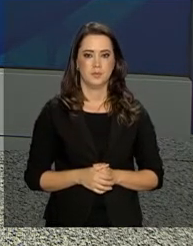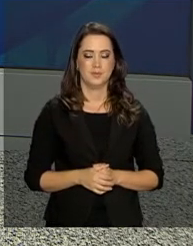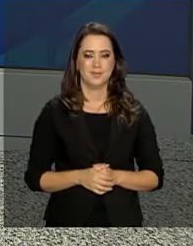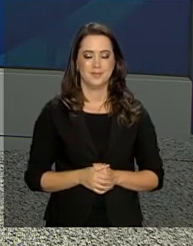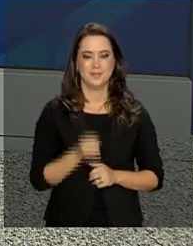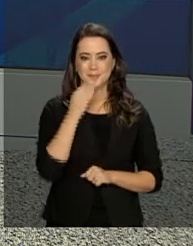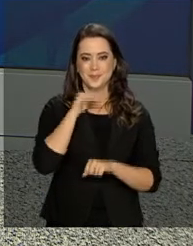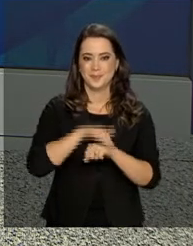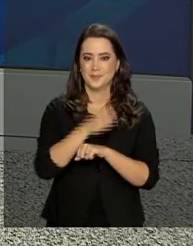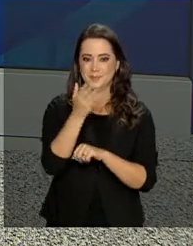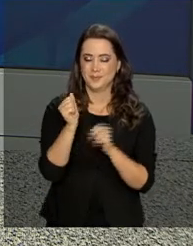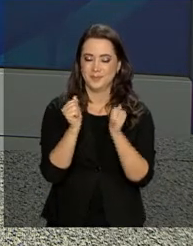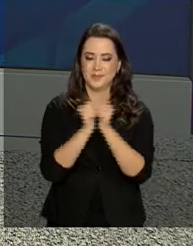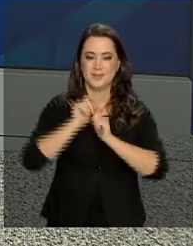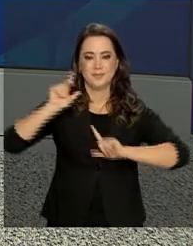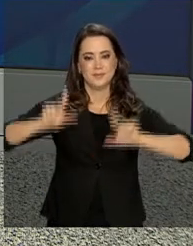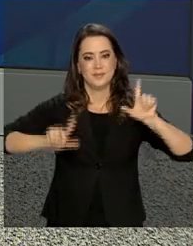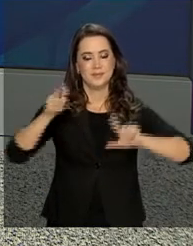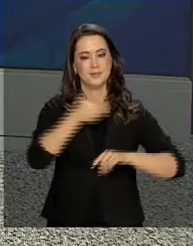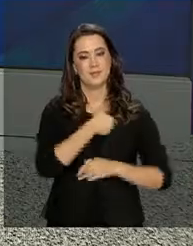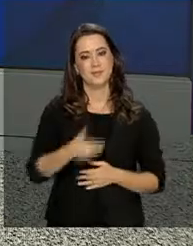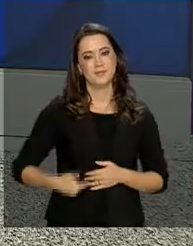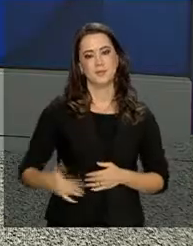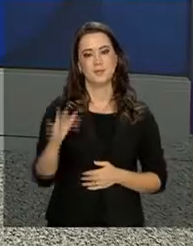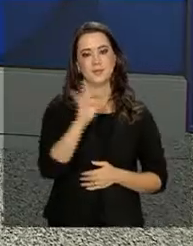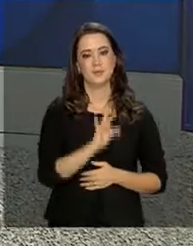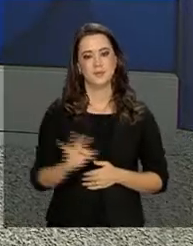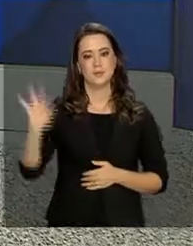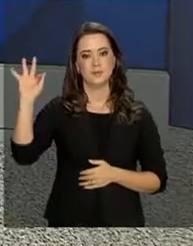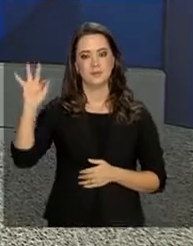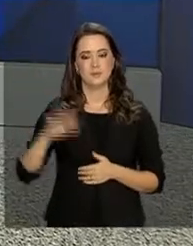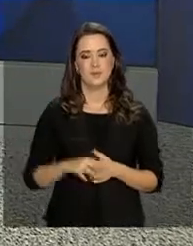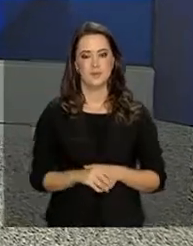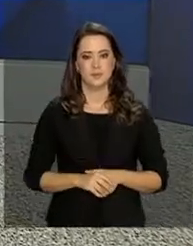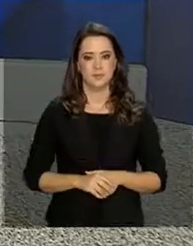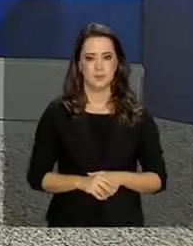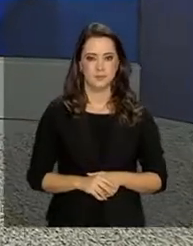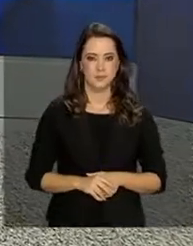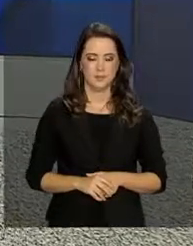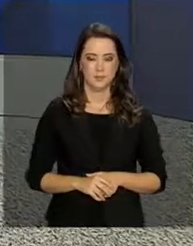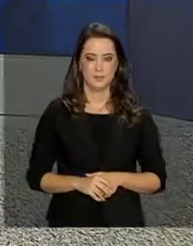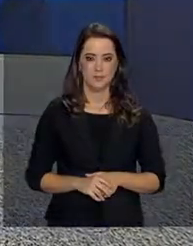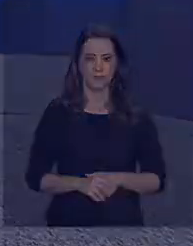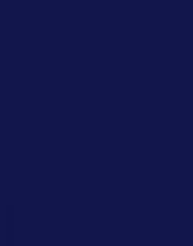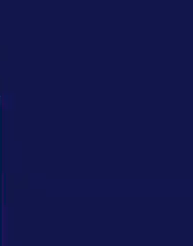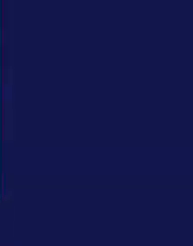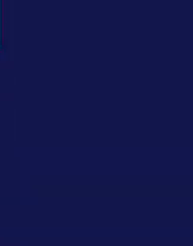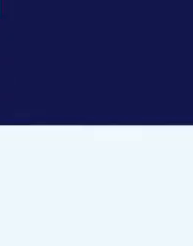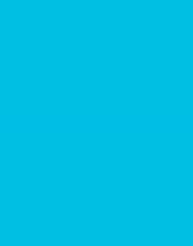61 99867-8787. Uma ótima noite para você e continue com a gente aqui na NBR, a TV do Governo Federal.